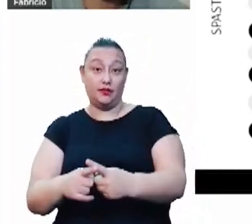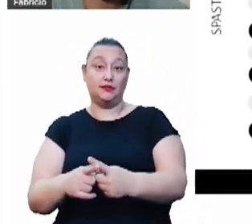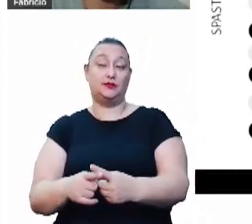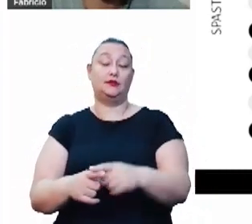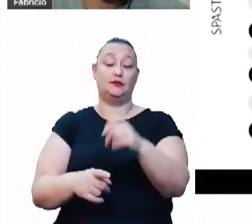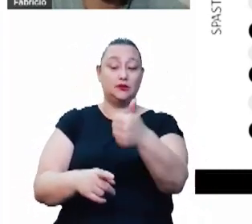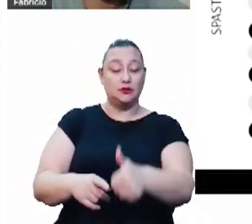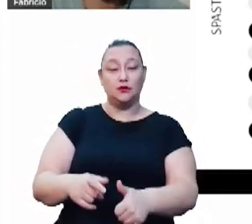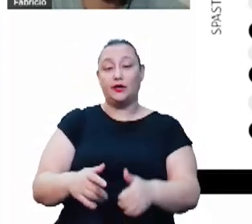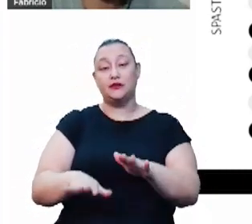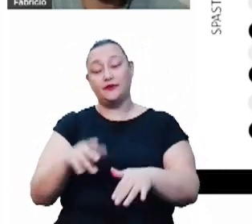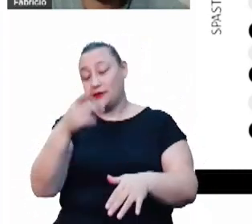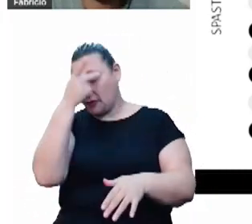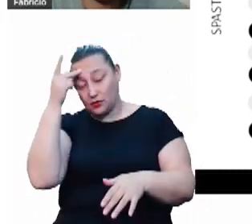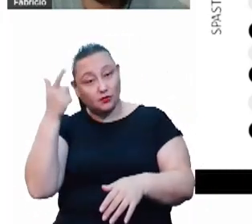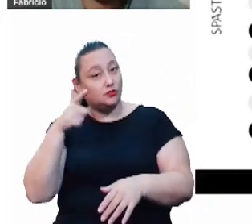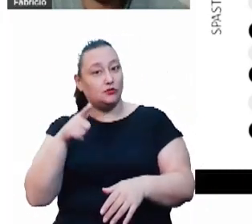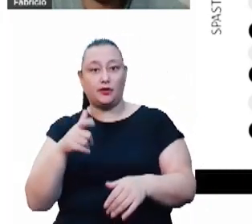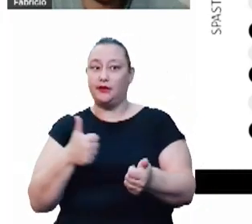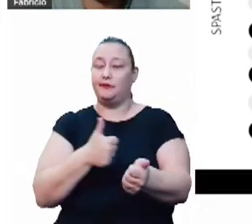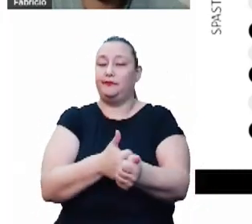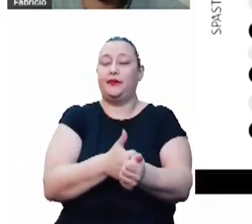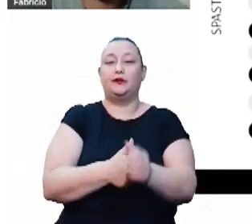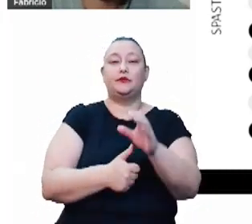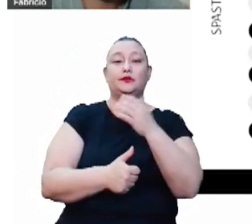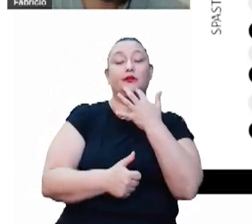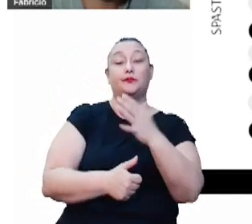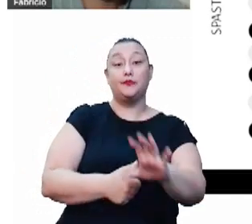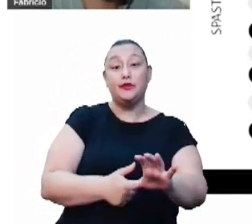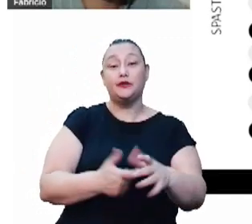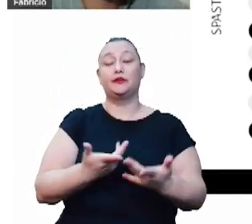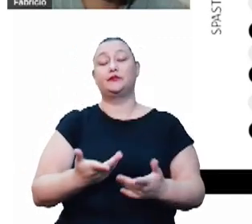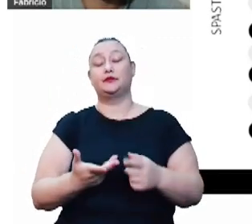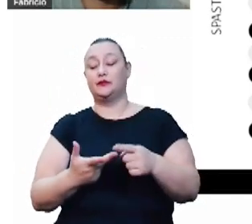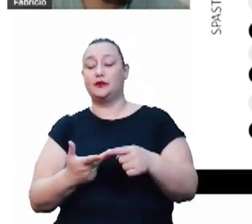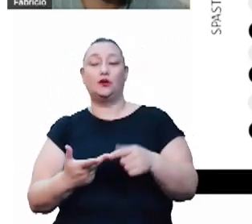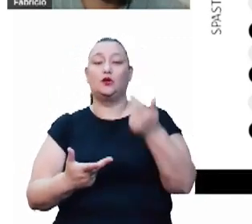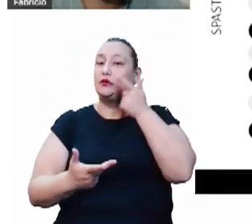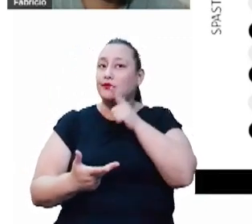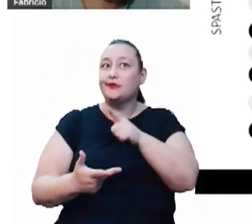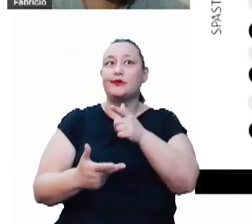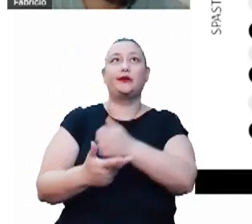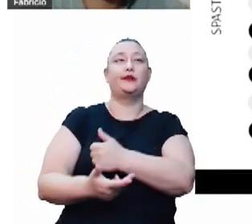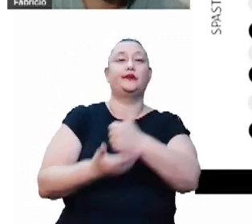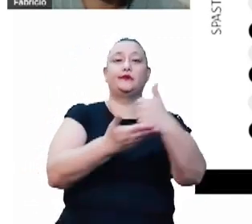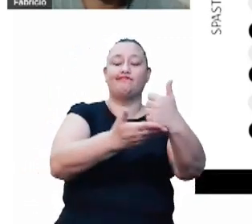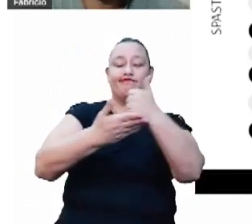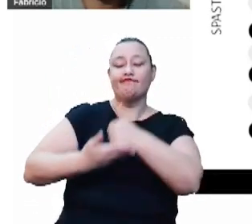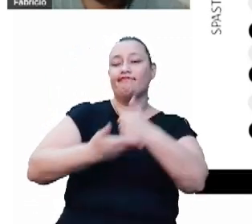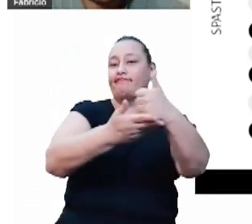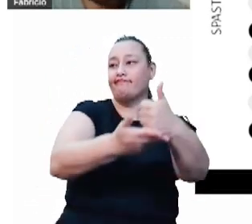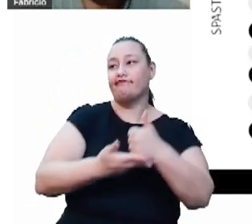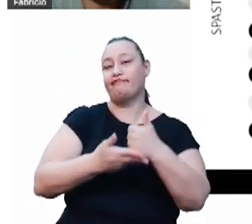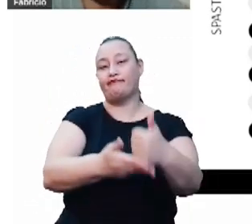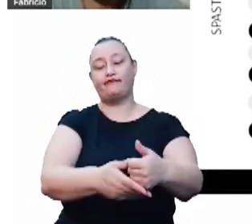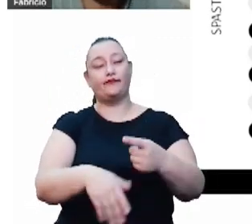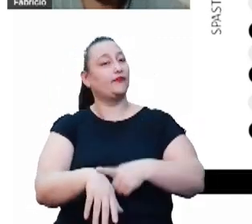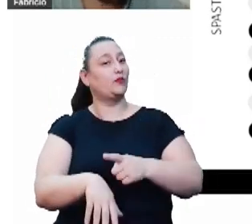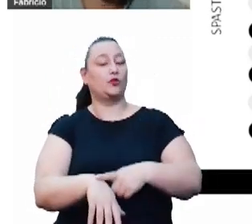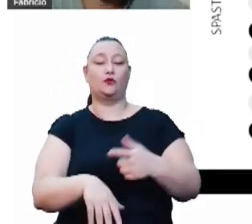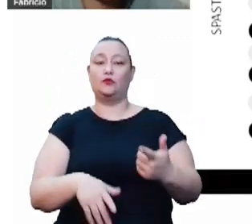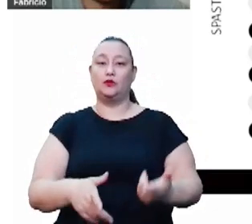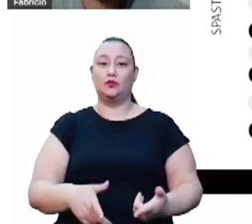todo mundo que mora perto de Campinas, não é todo mundo que consegue se locomover, o Brasil é